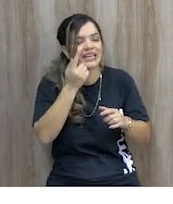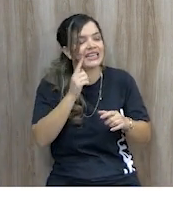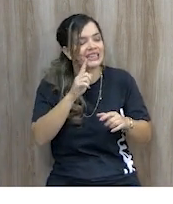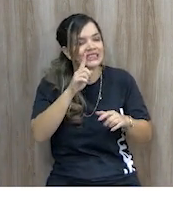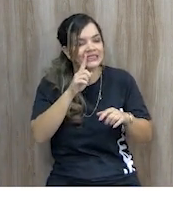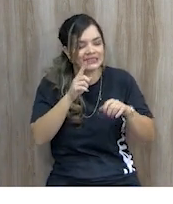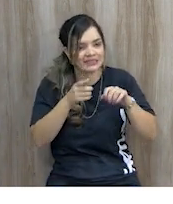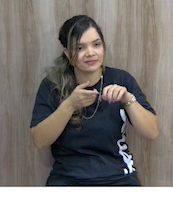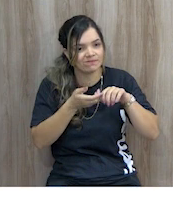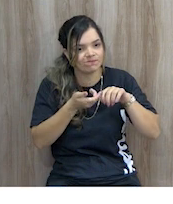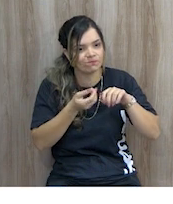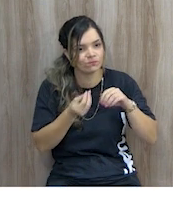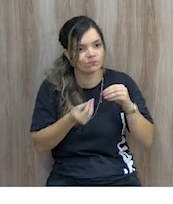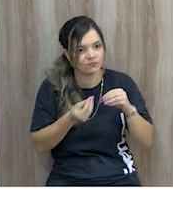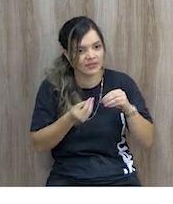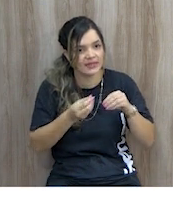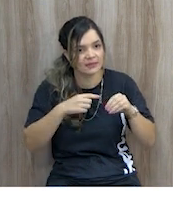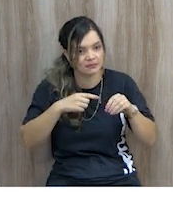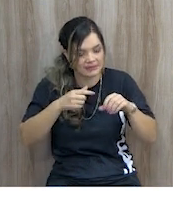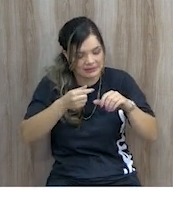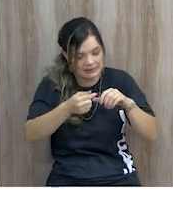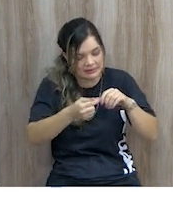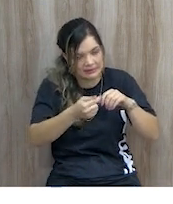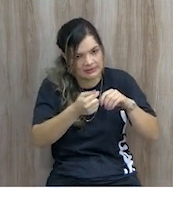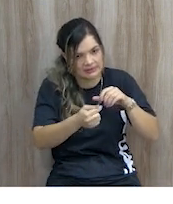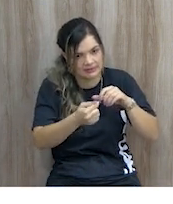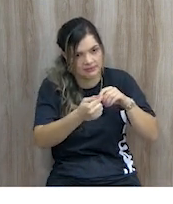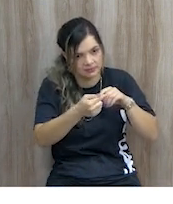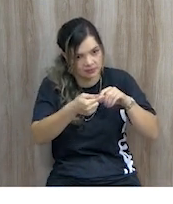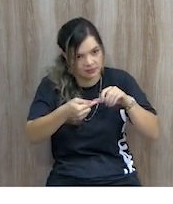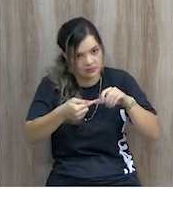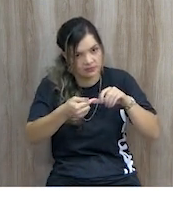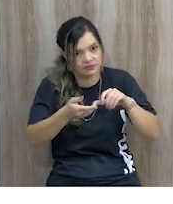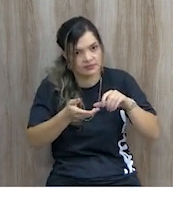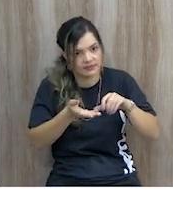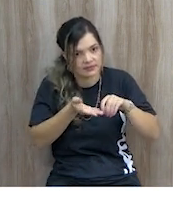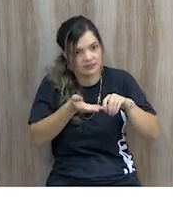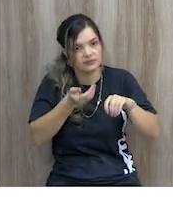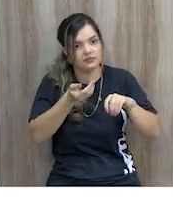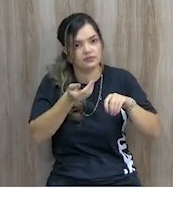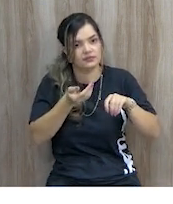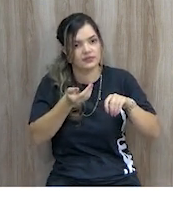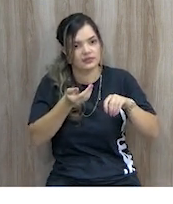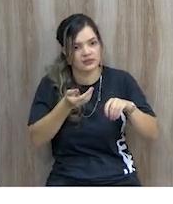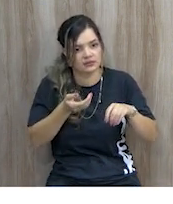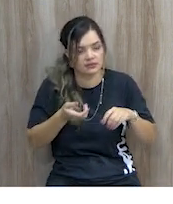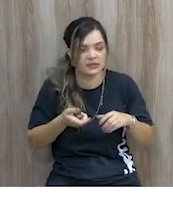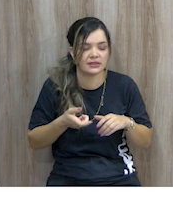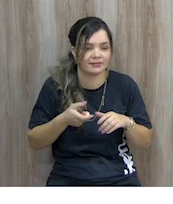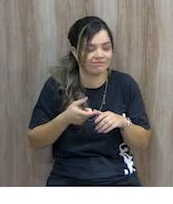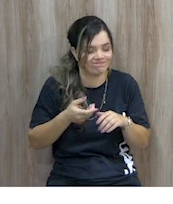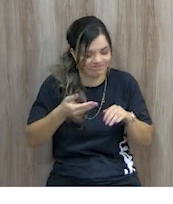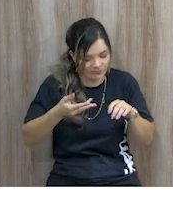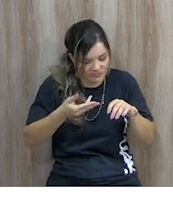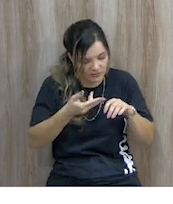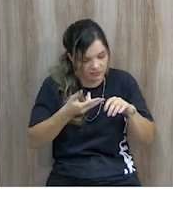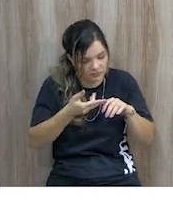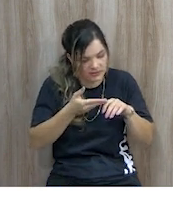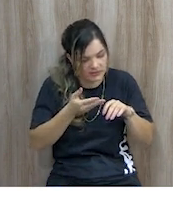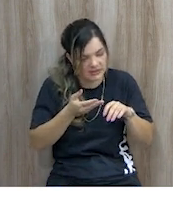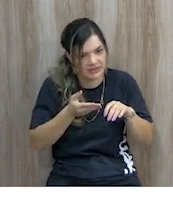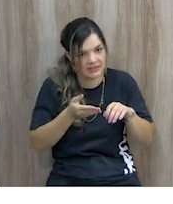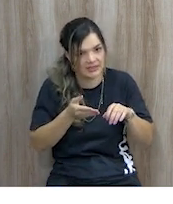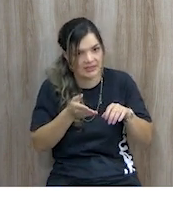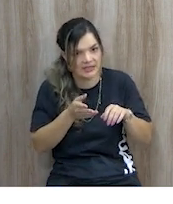cima, eu vou fazer um retalho parcial. Porque senão eu não consigo trazer esse tecido. Então, retalho parcial, para quem não sabe, eu deixo o